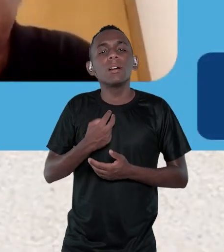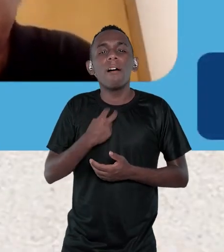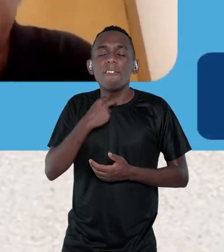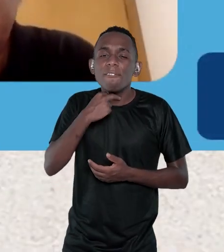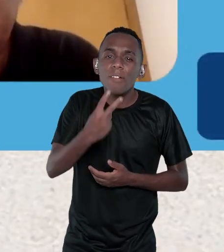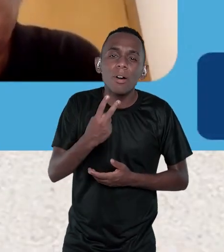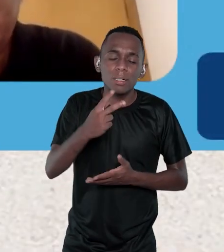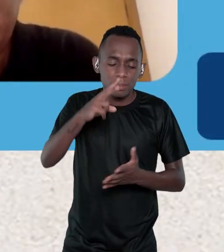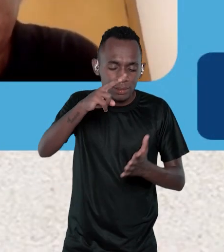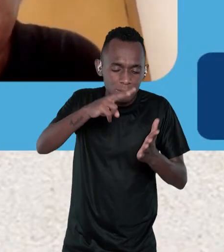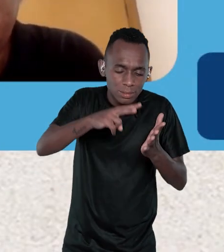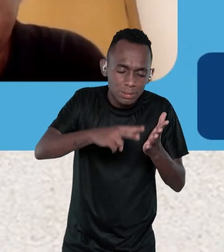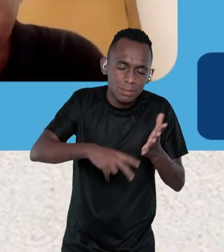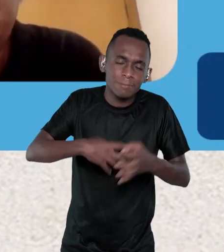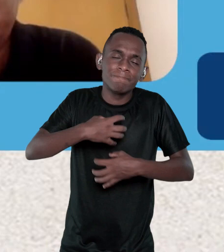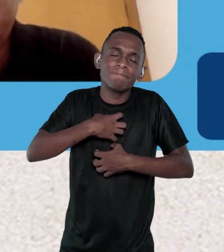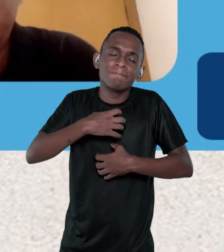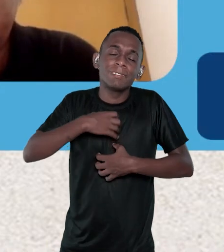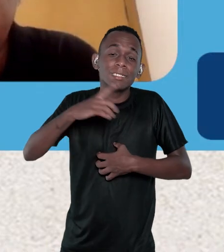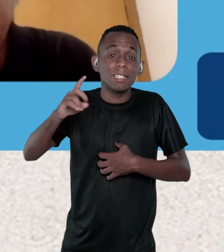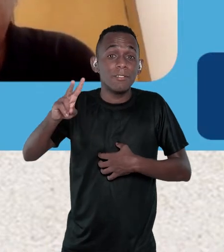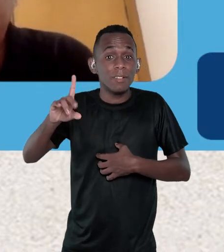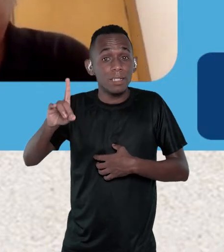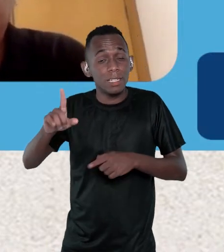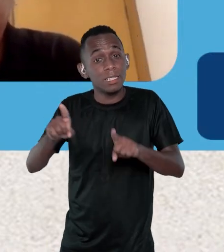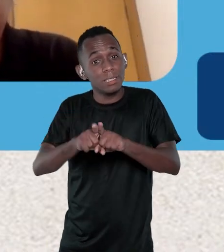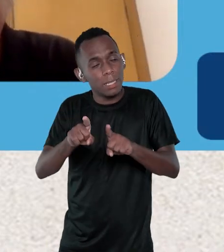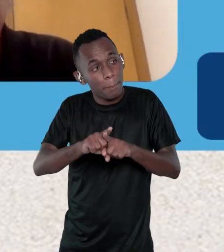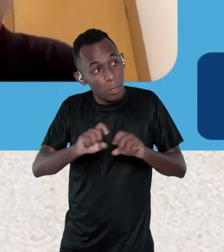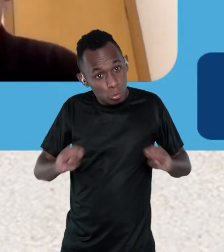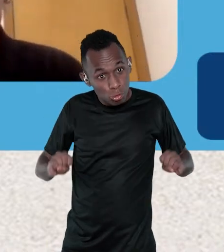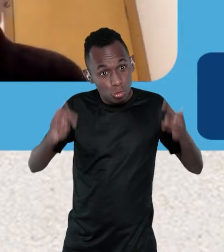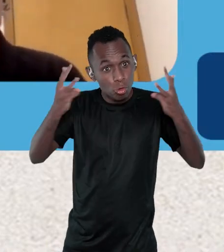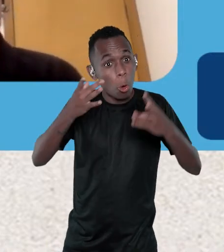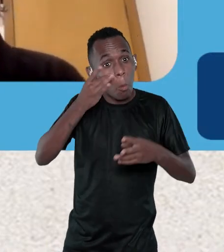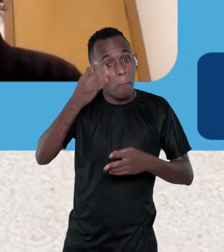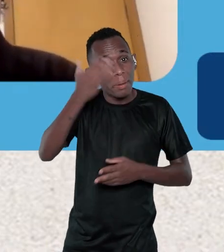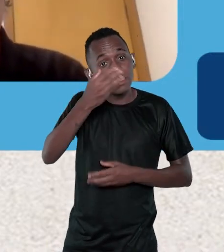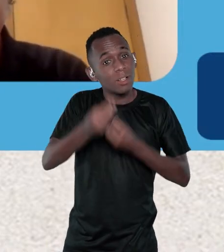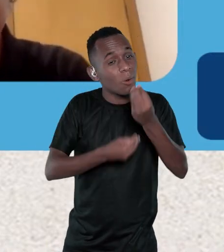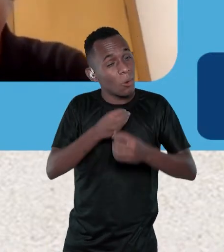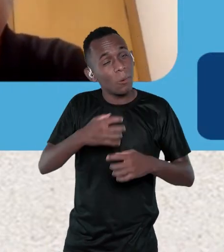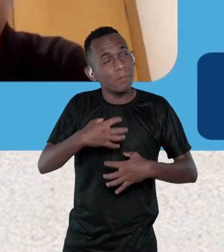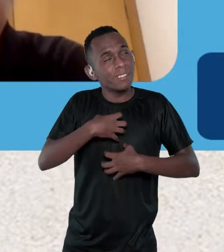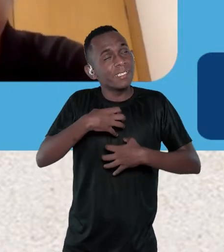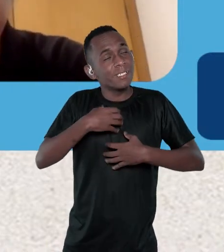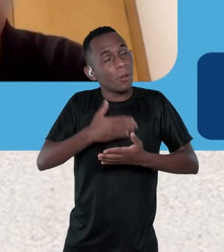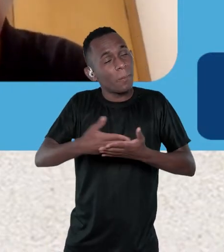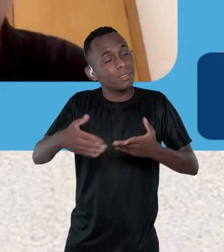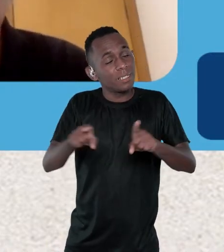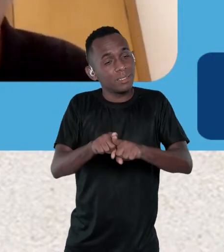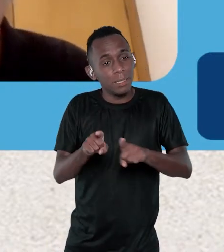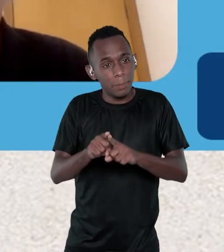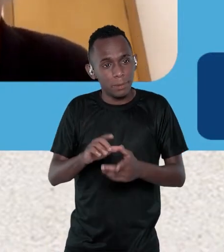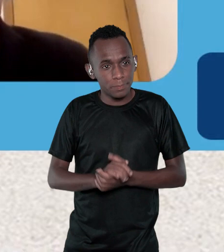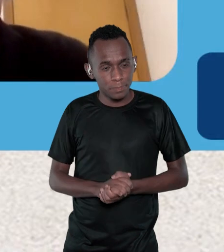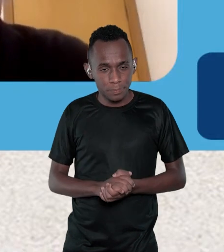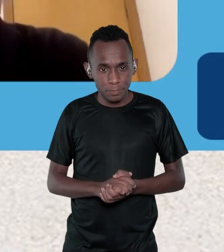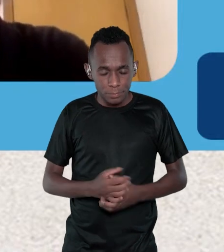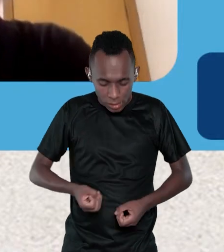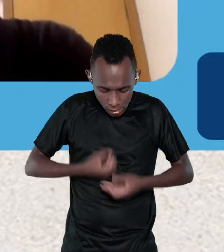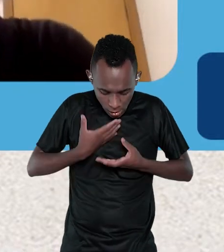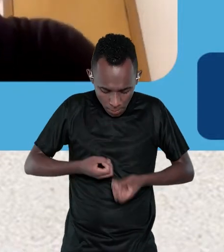ouvir um pouquinho da sua voz nos poemas, né? Dá um gostinho aqui para o DVD e para o seu show presencial